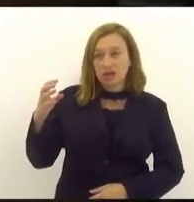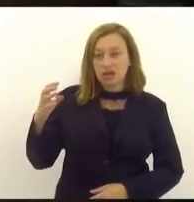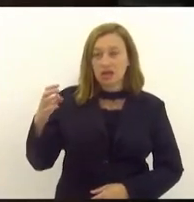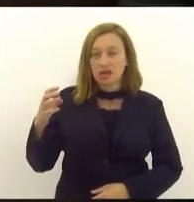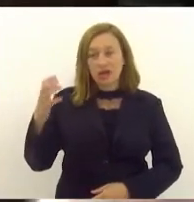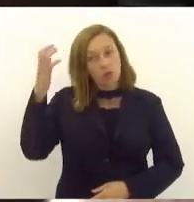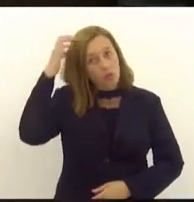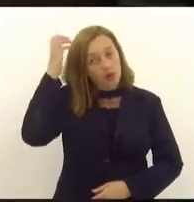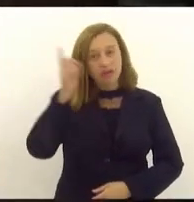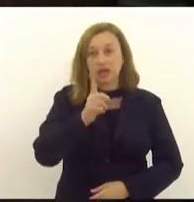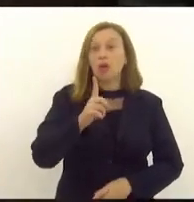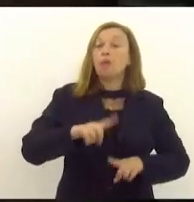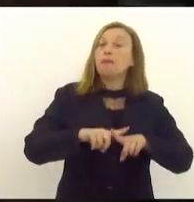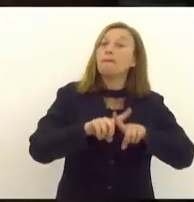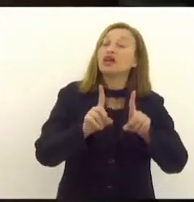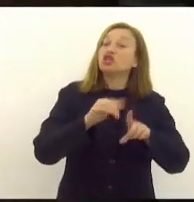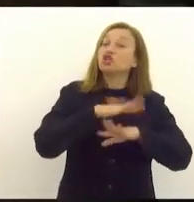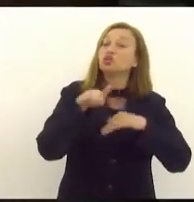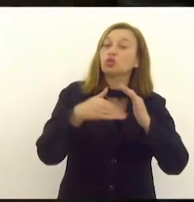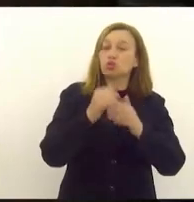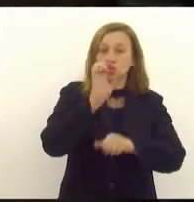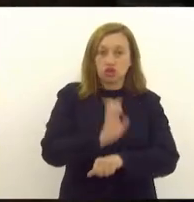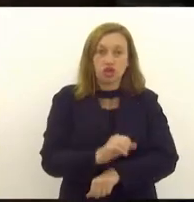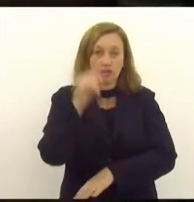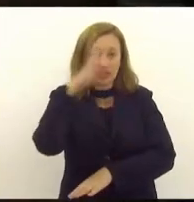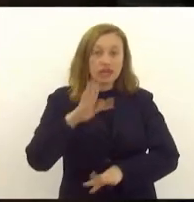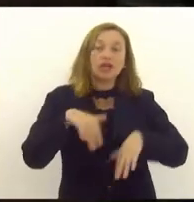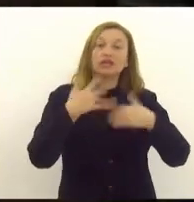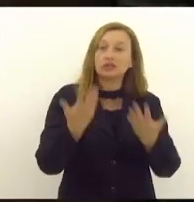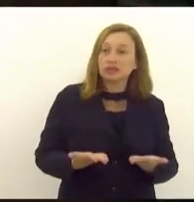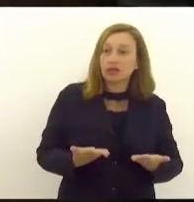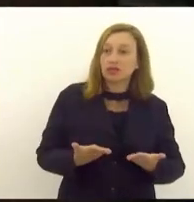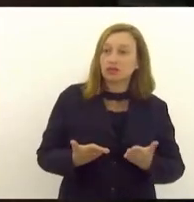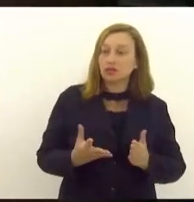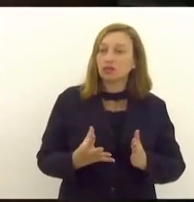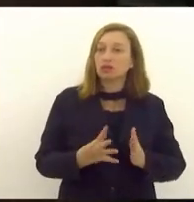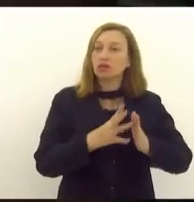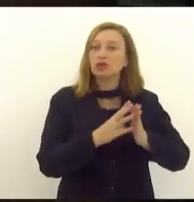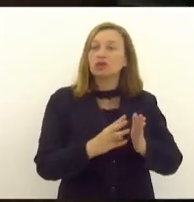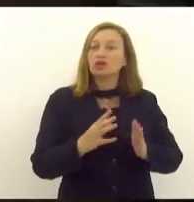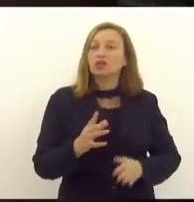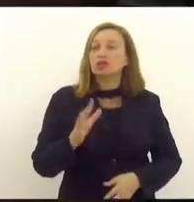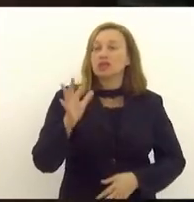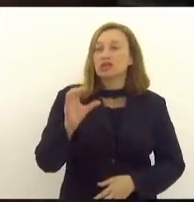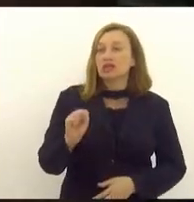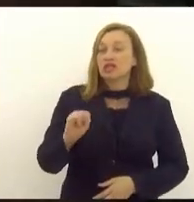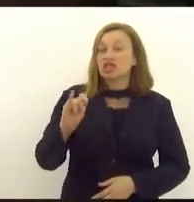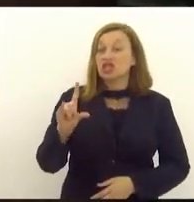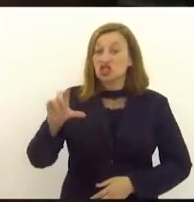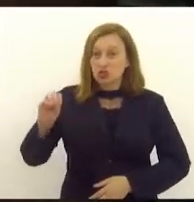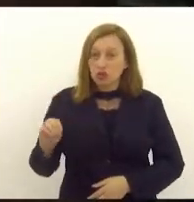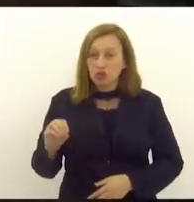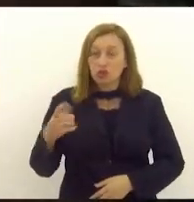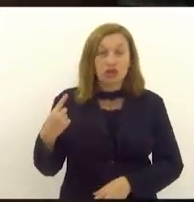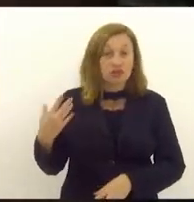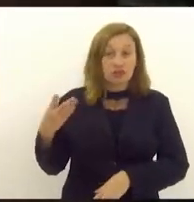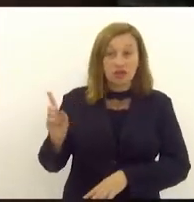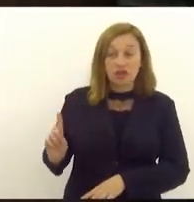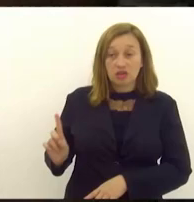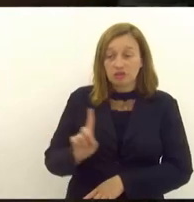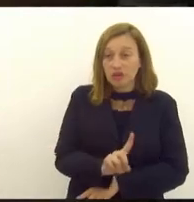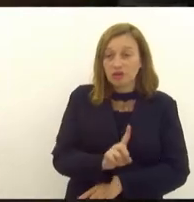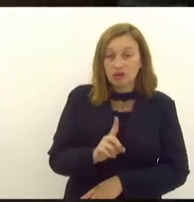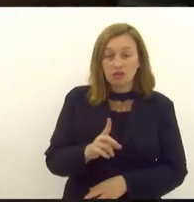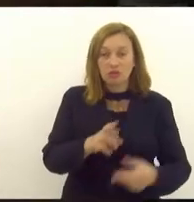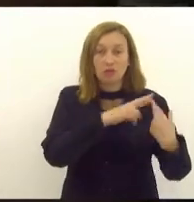o estado do Rio de Janeiro mas todo o estado brasileiro então na figura do Silvio que veio aqui diretamente ele tomou para